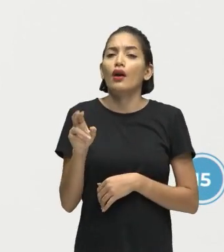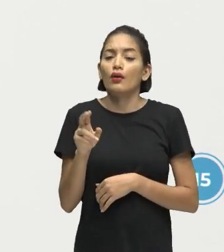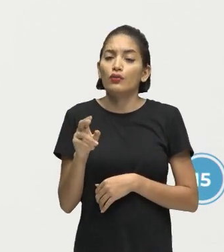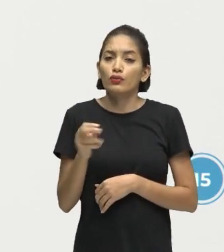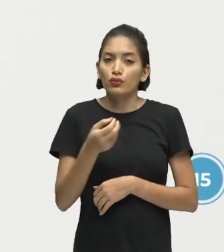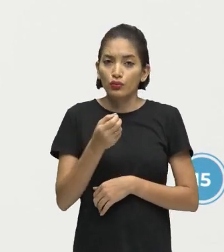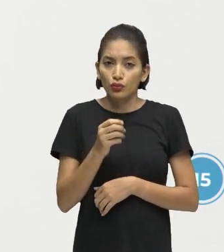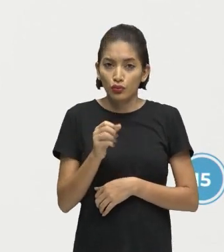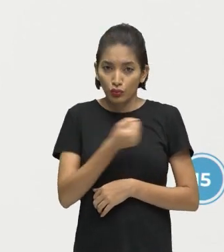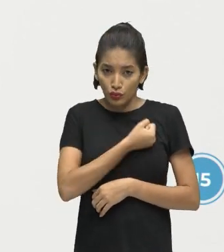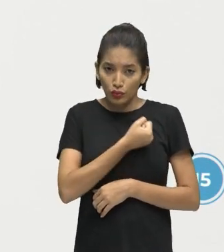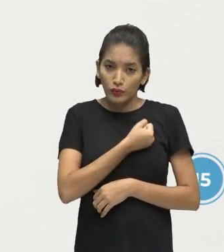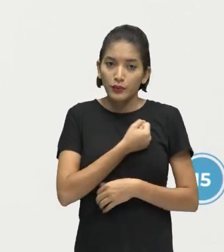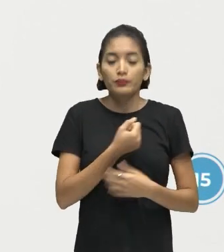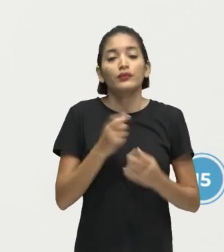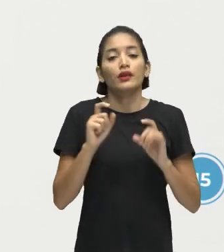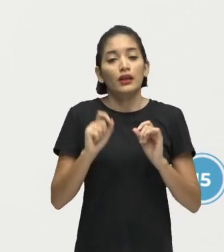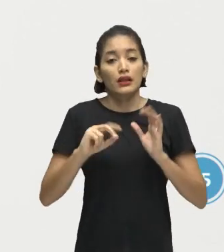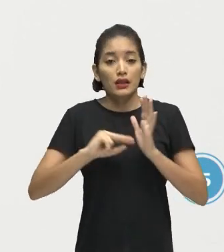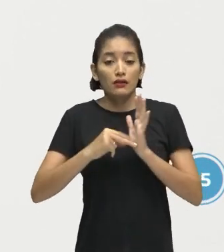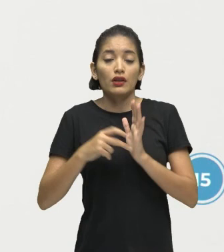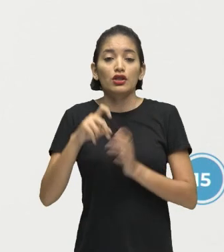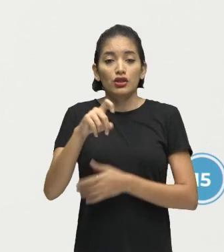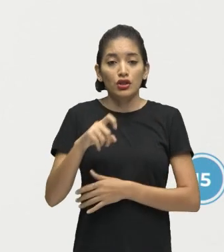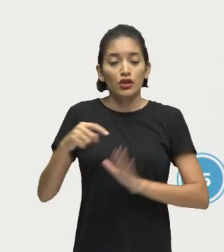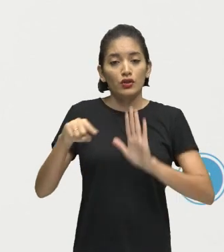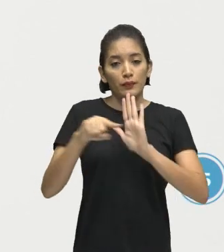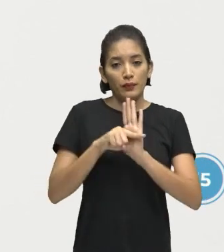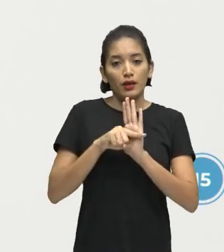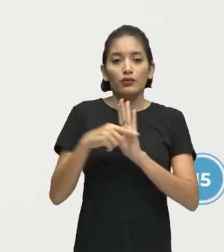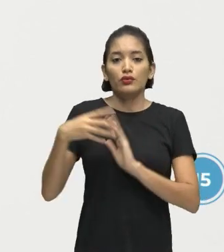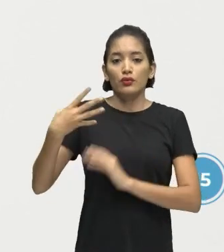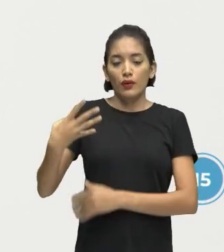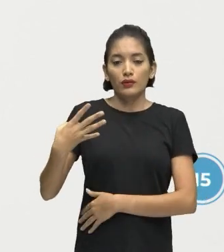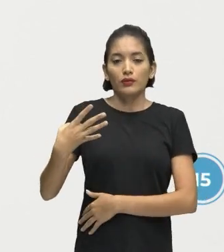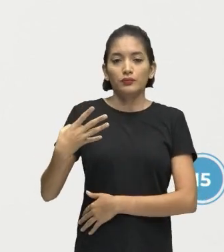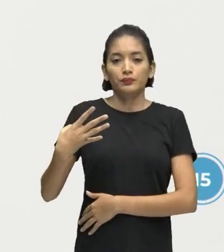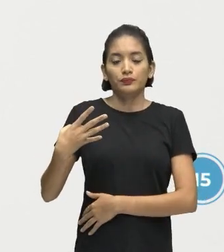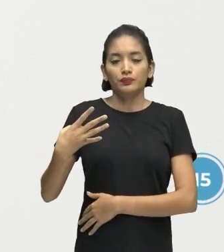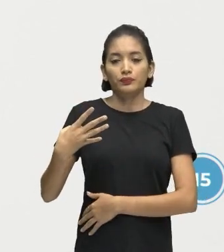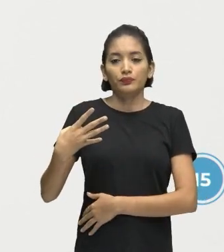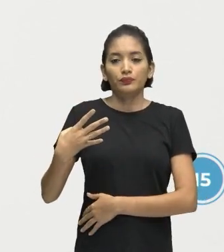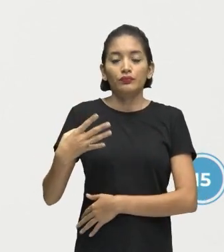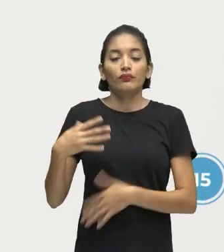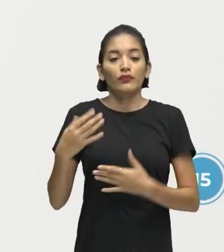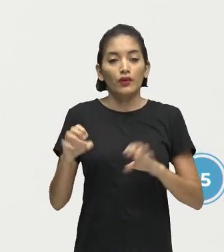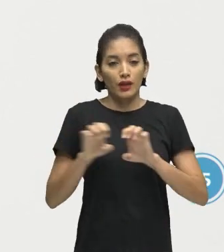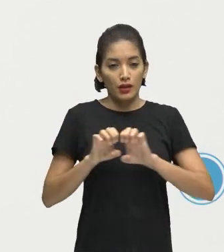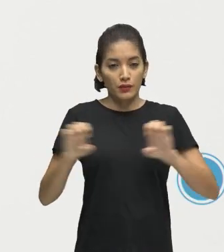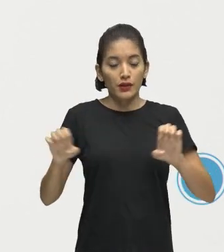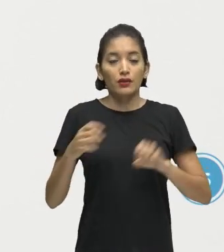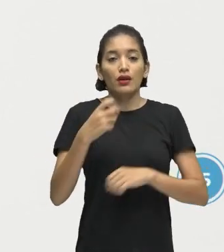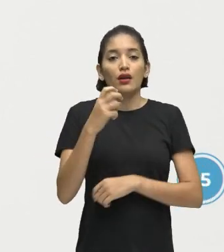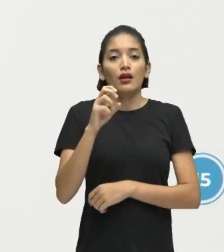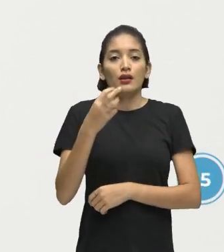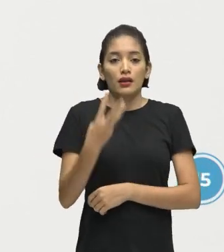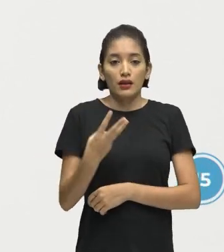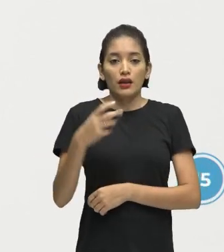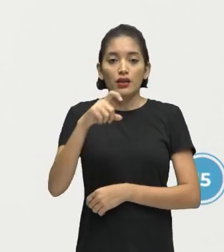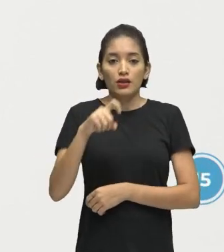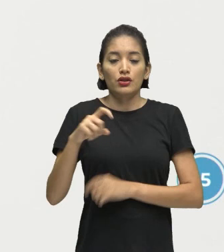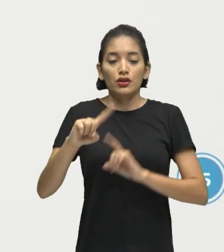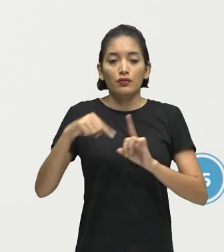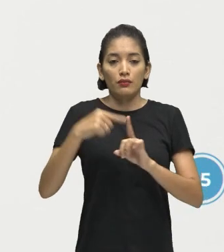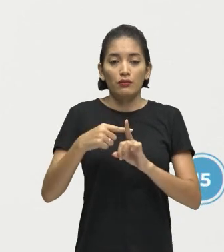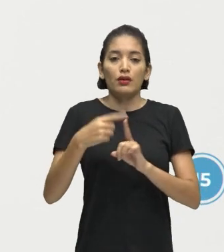x. Menos 4. Menos 4. E aí a gente forma essa expressão, 3x mais 2 igual